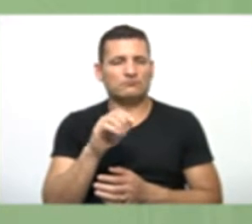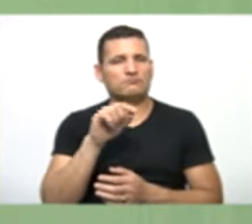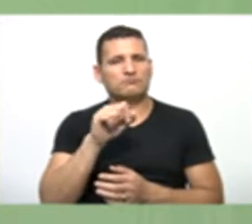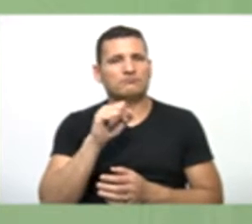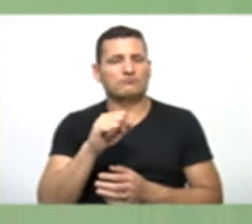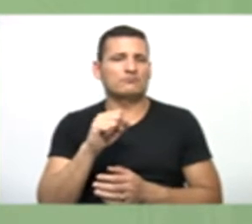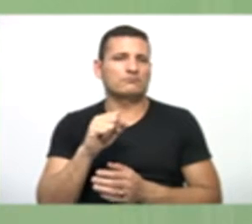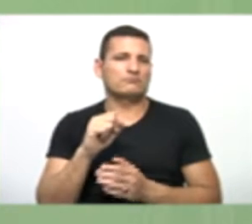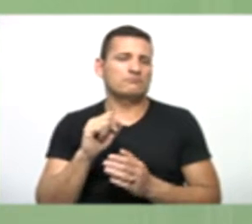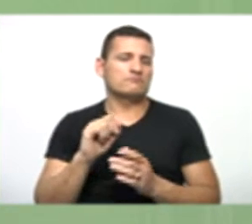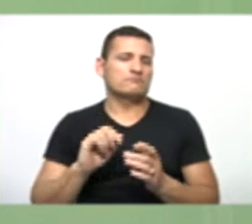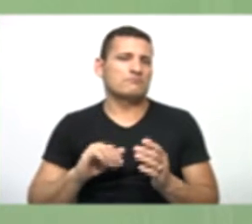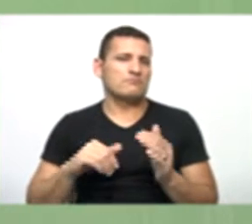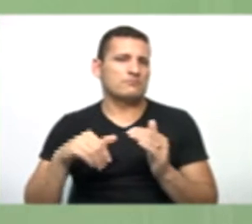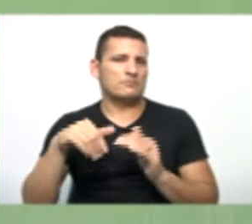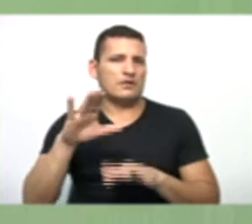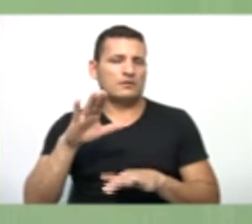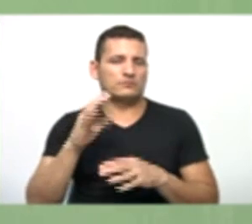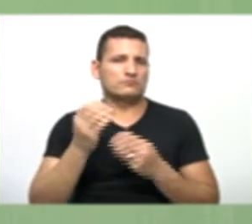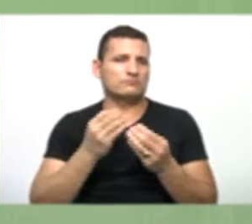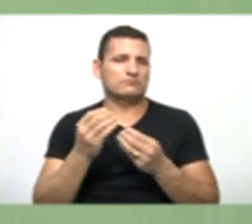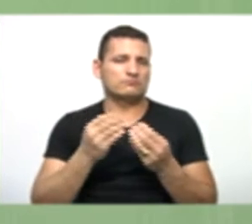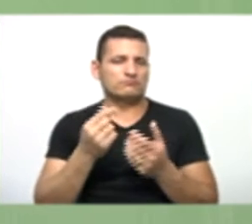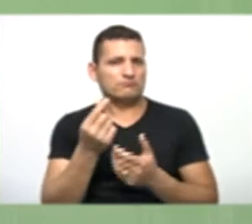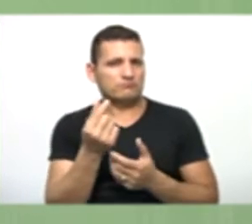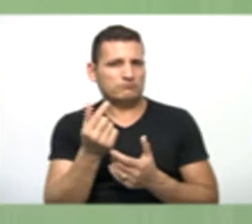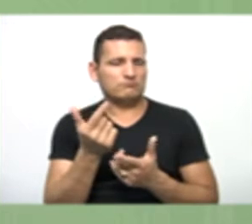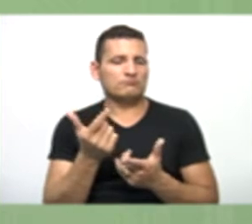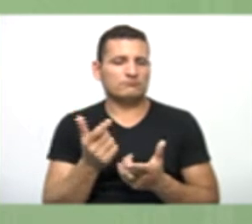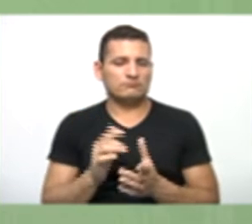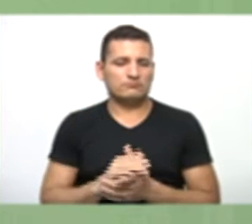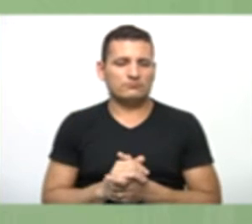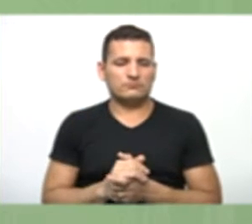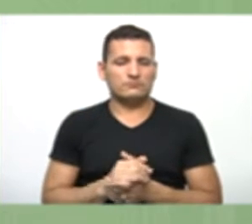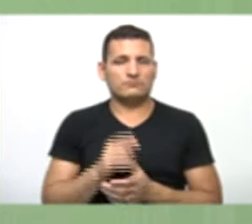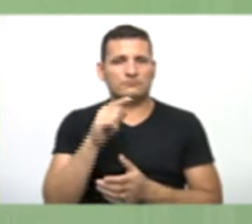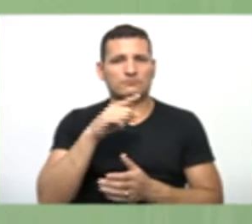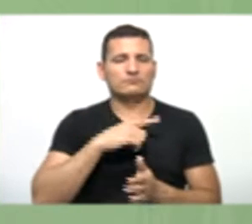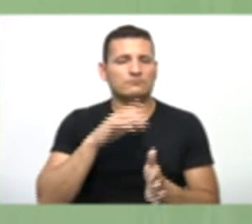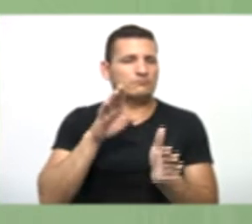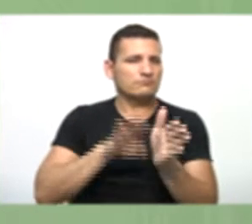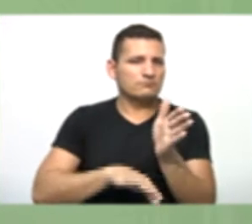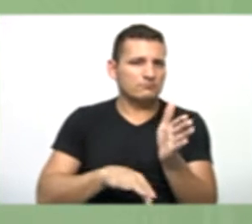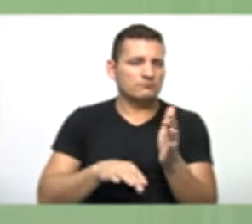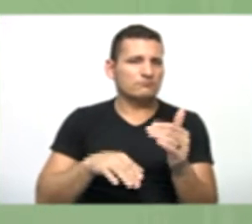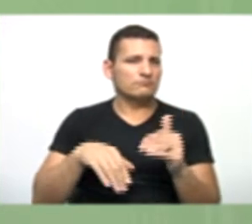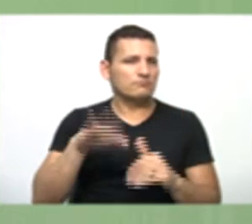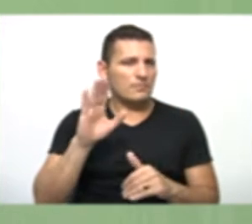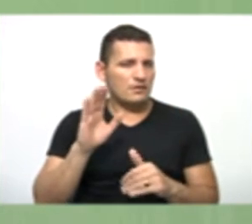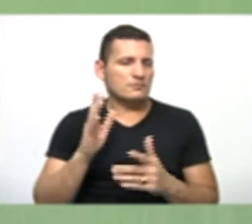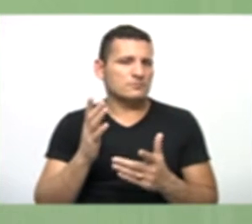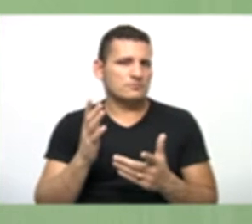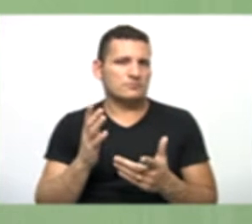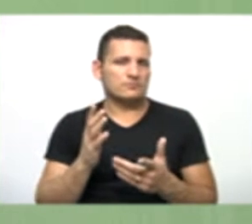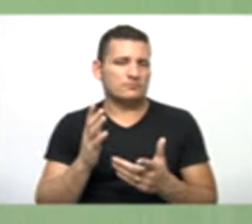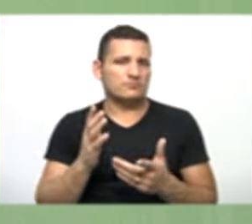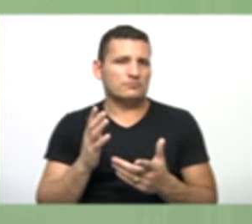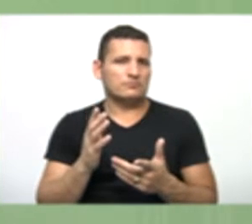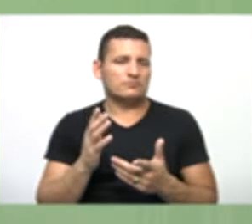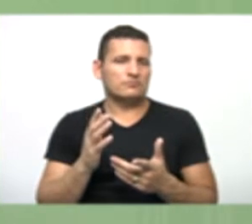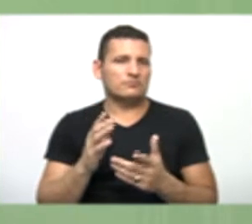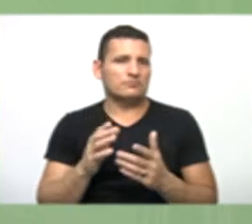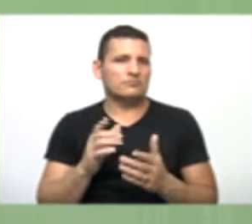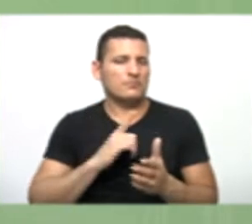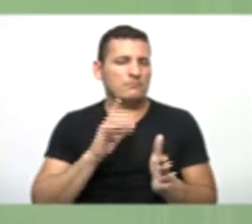do que o volume de encargos financeiros efetivos. Dessa forma, eles geram um desconto mais rentável, geram